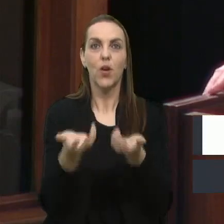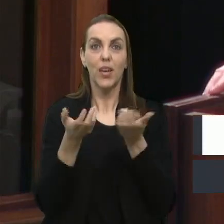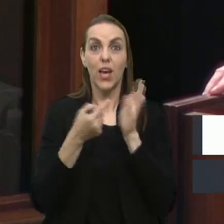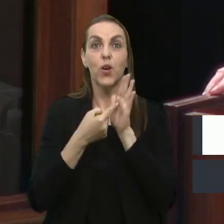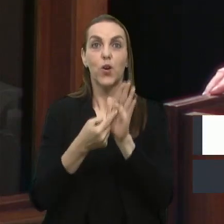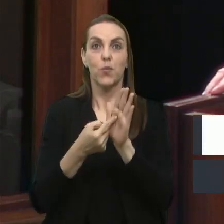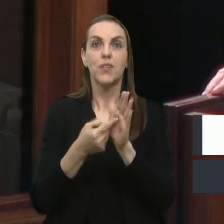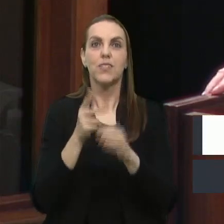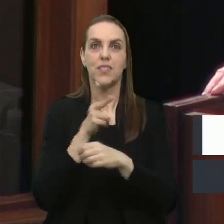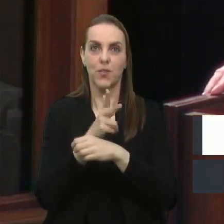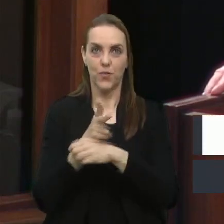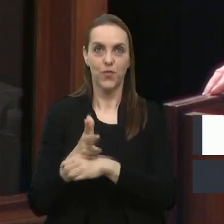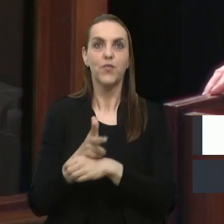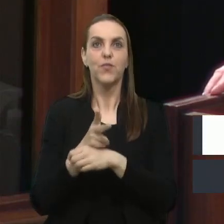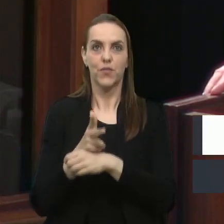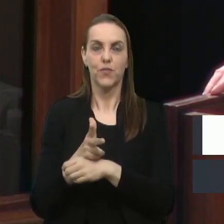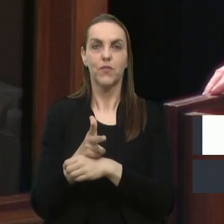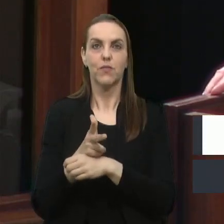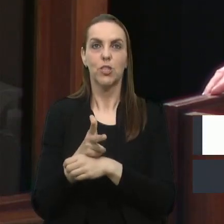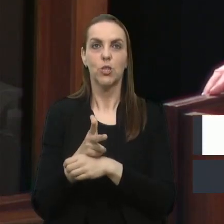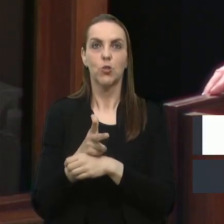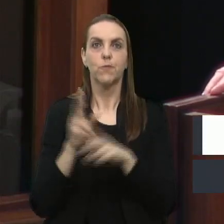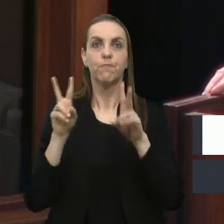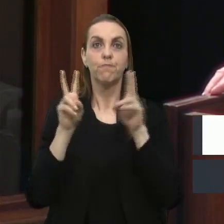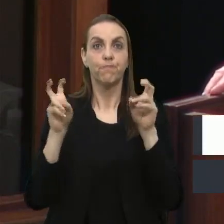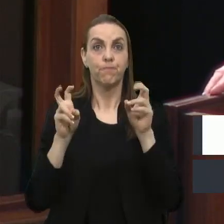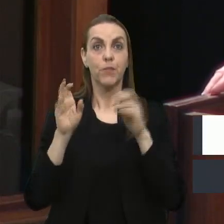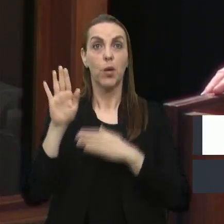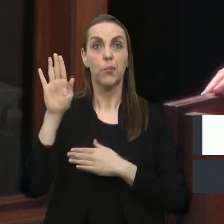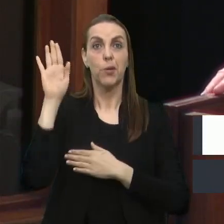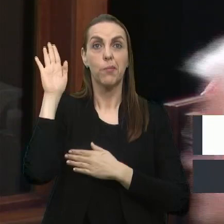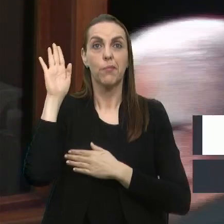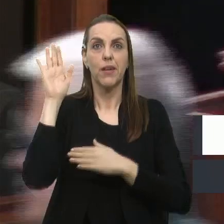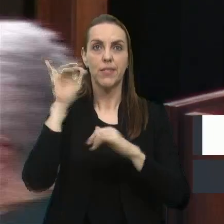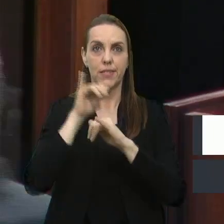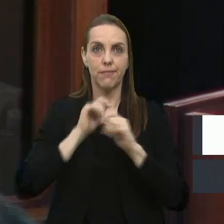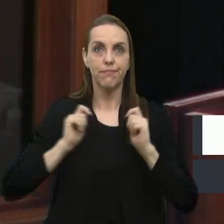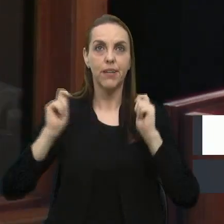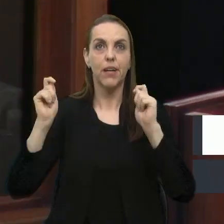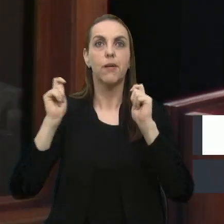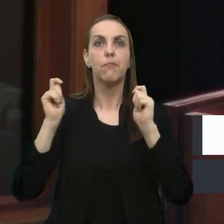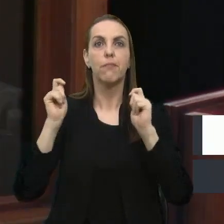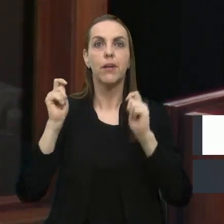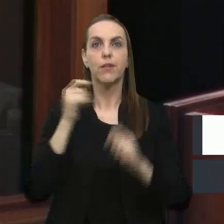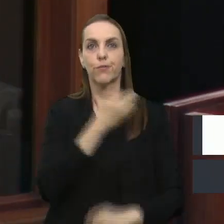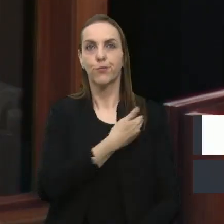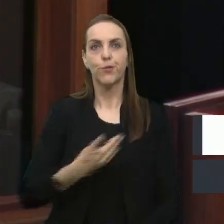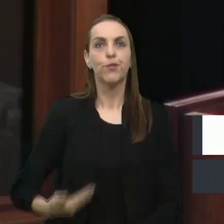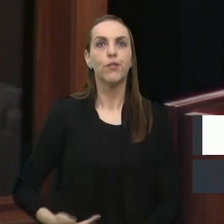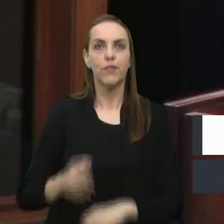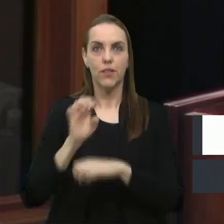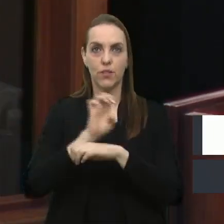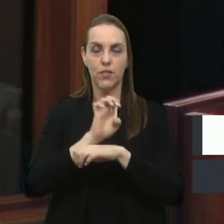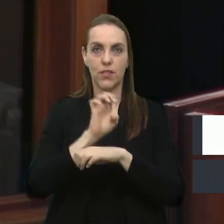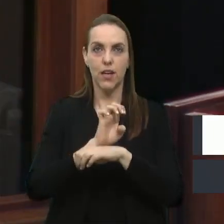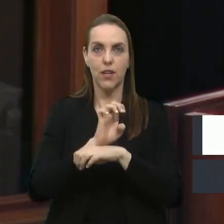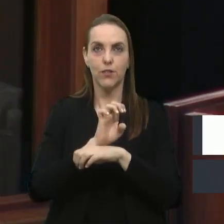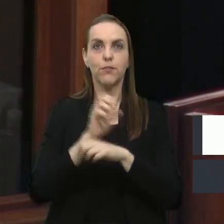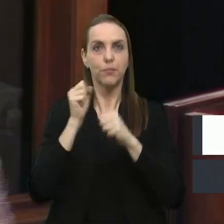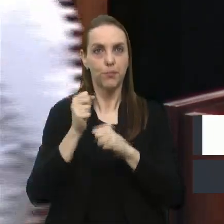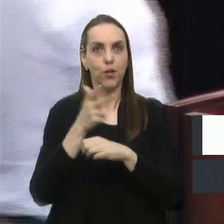vídeo sobre uma promessa de campanha do governo estadual. Pode soltar o vídeo